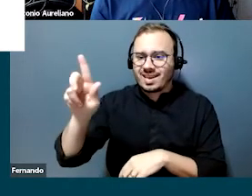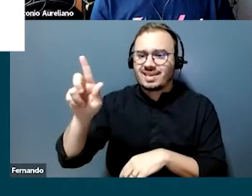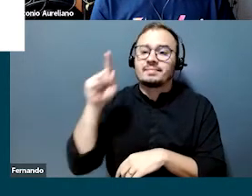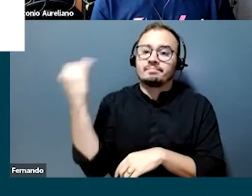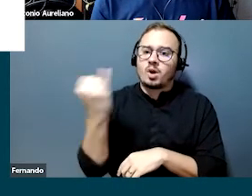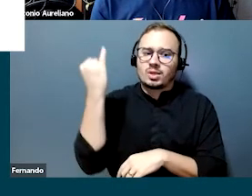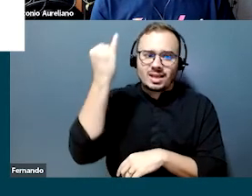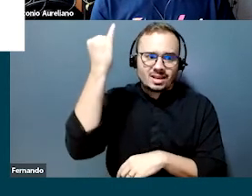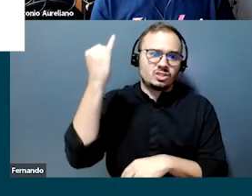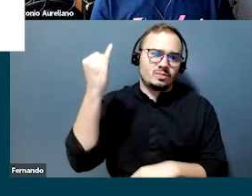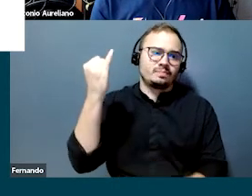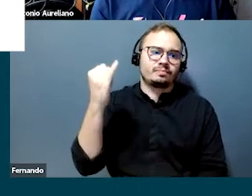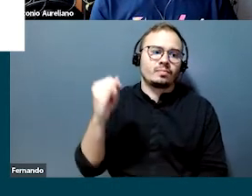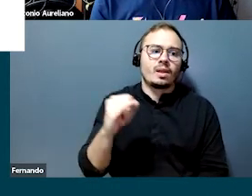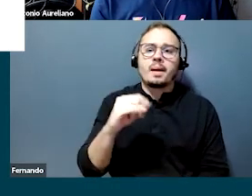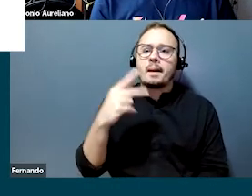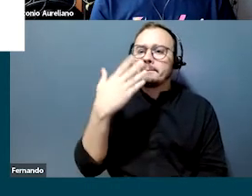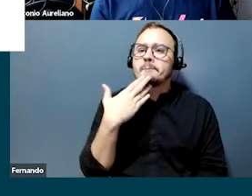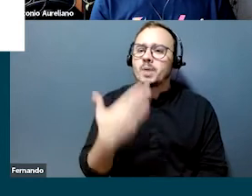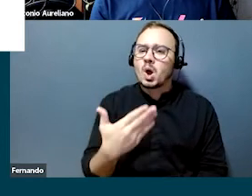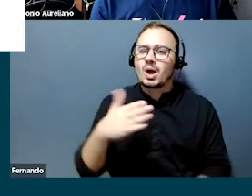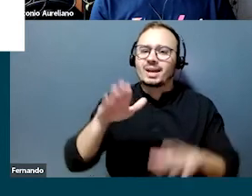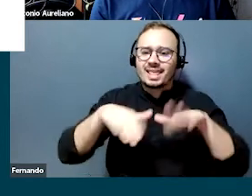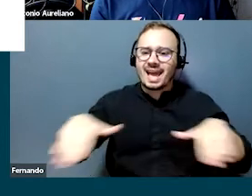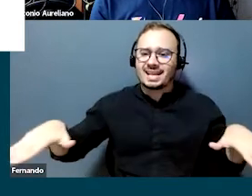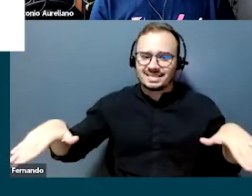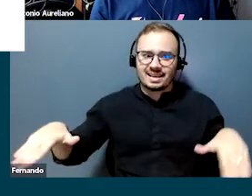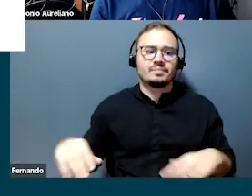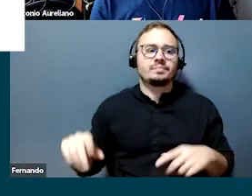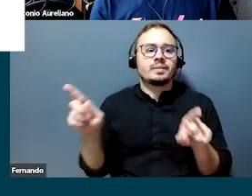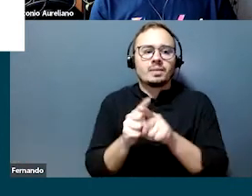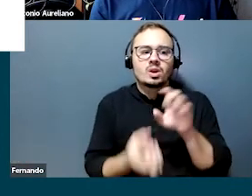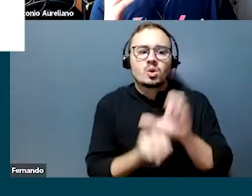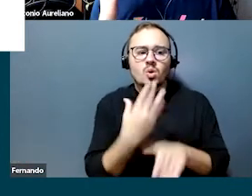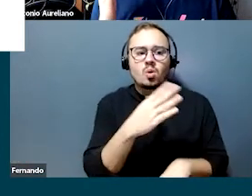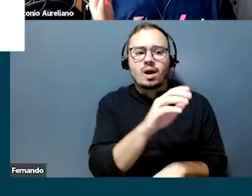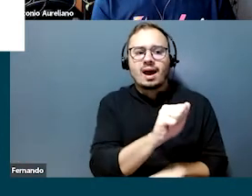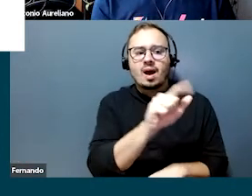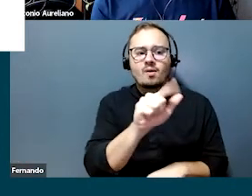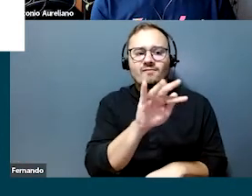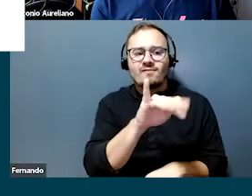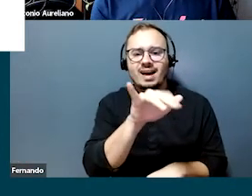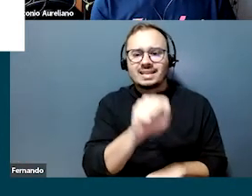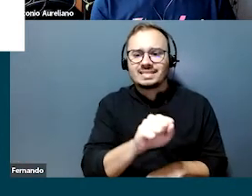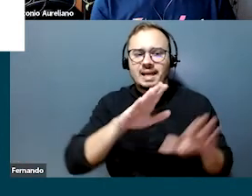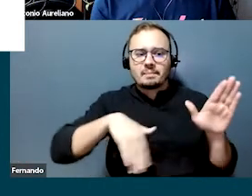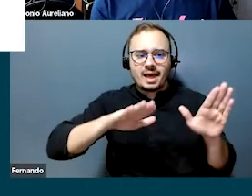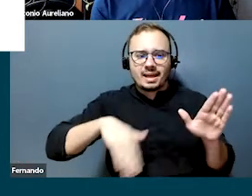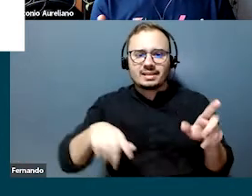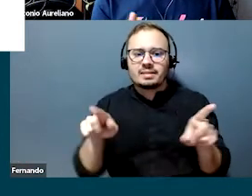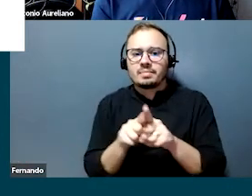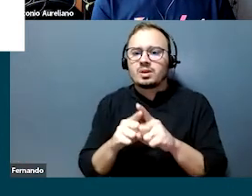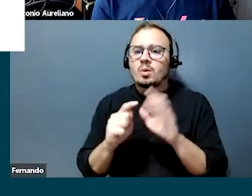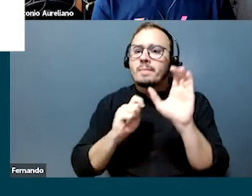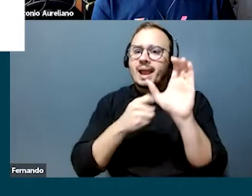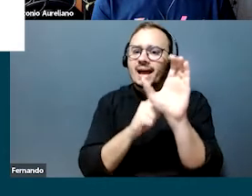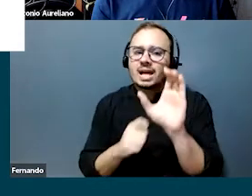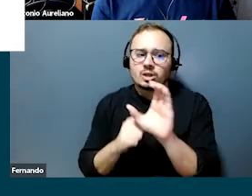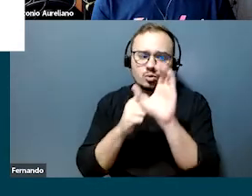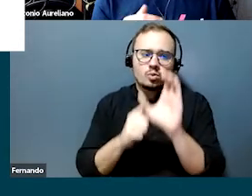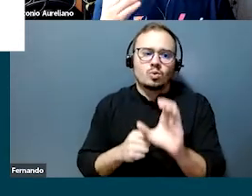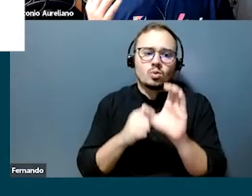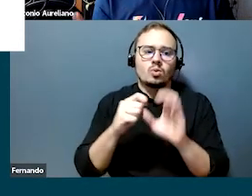ONG importantíssima aqui do Recife. Criou o Alfaia da Praia, que é um maracatu na praia de Tamandaré, que fica ao lado de Carneiros,